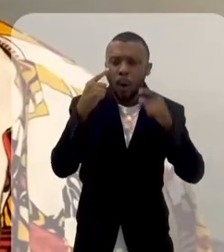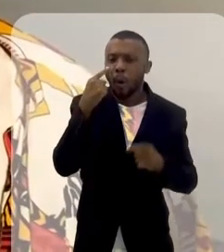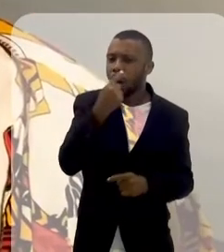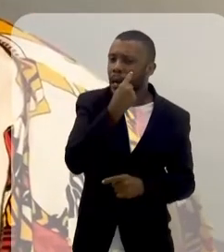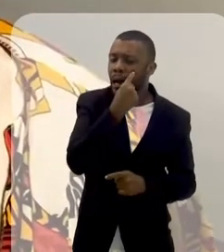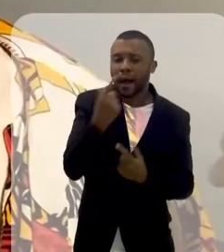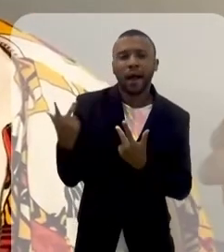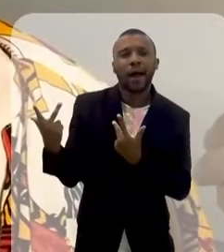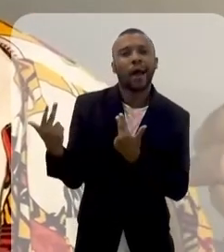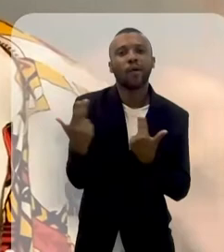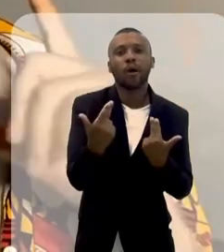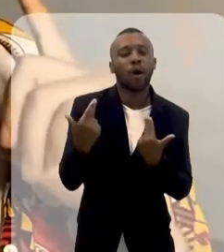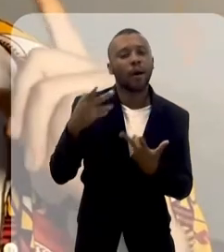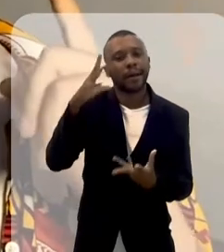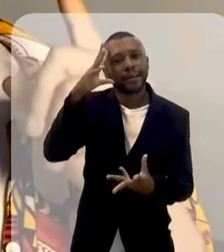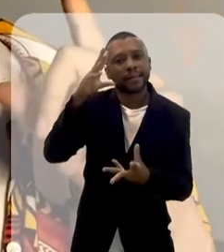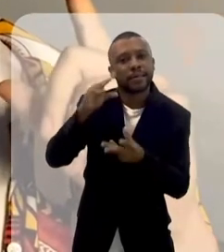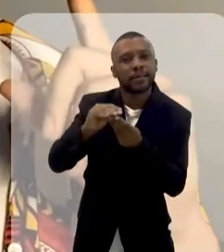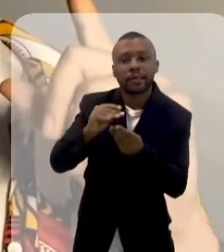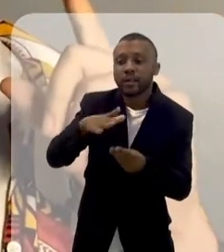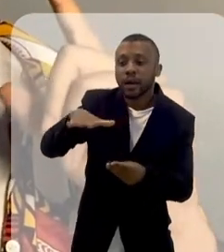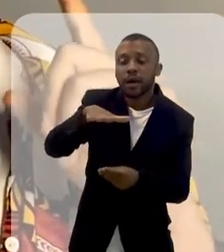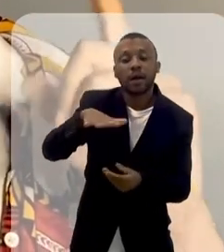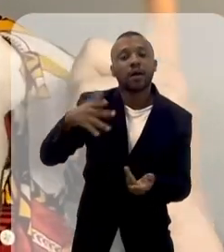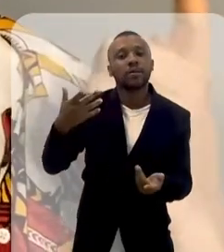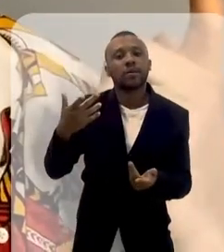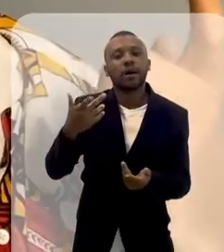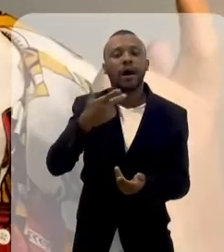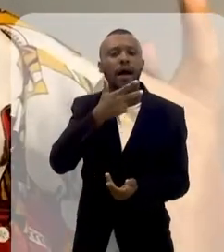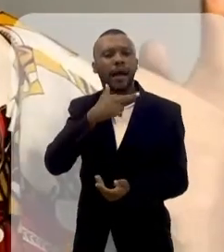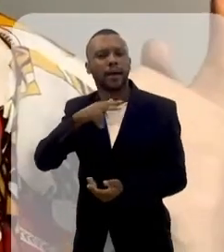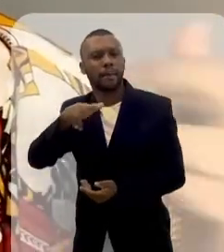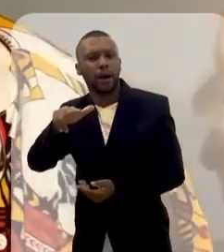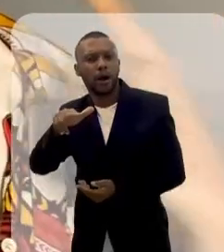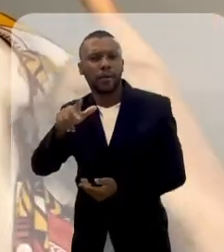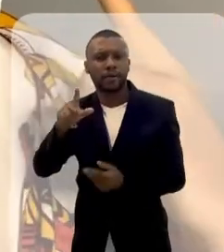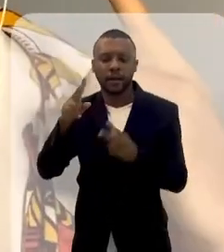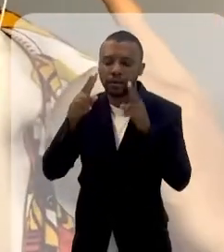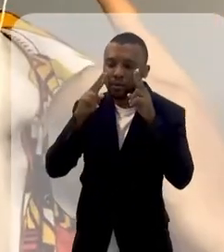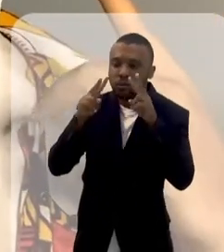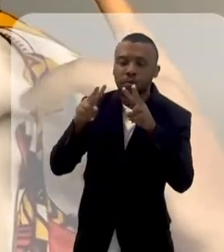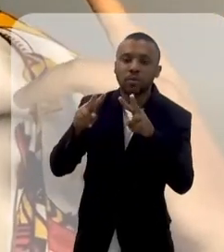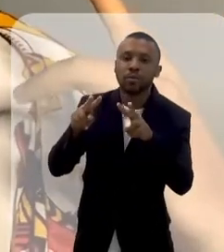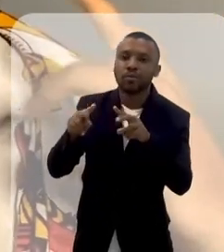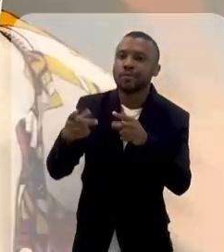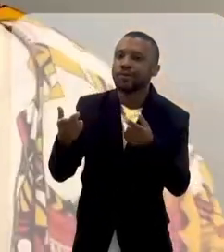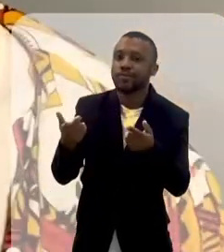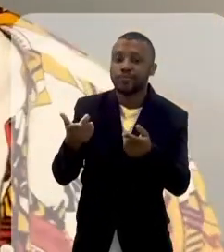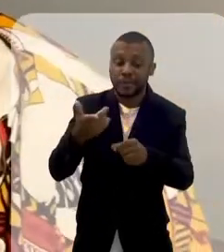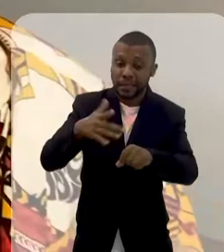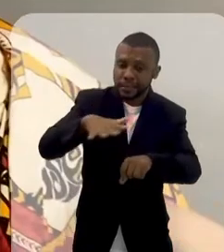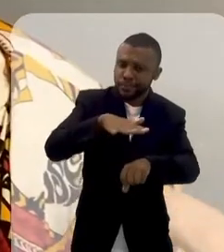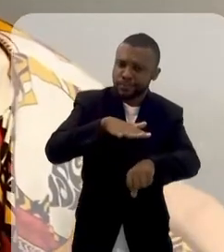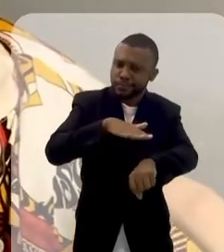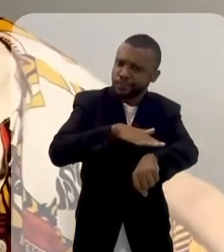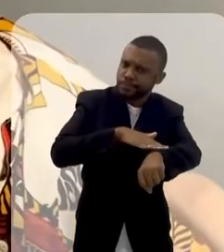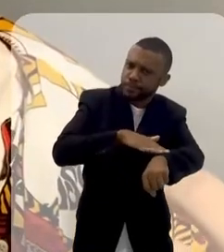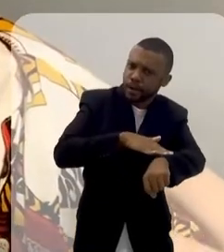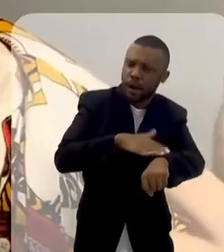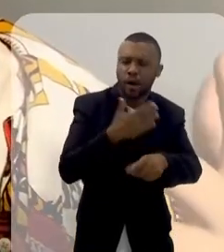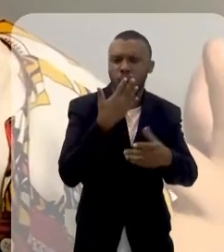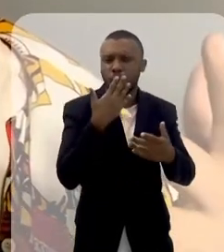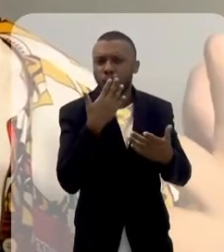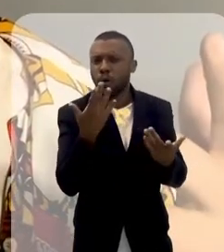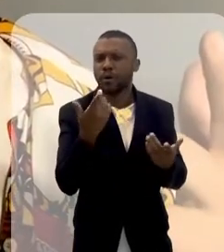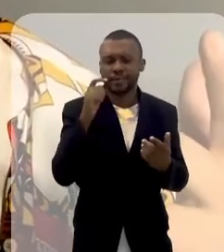olhar. E aí entender que o lugar da irmandade, ela tá no olhar, ela não tá no meu tom de pele ou no meu cabelo,